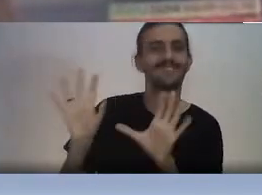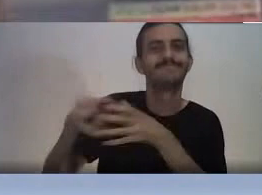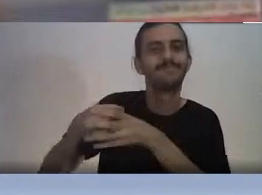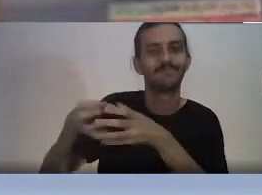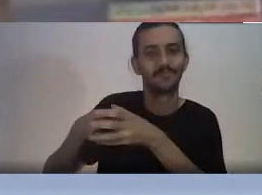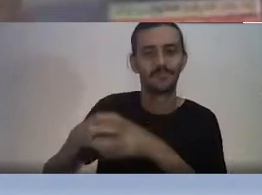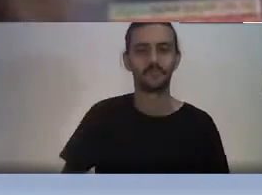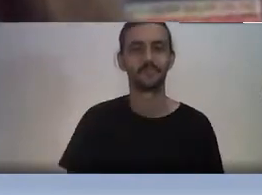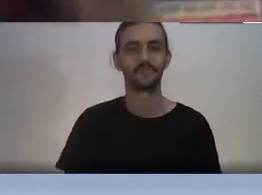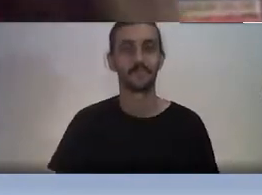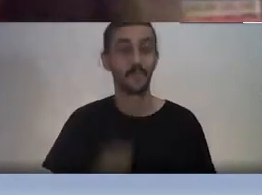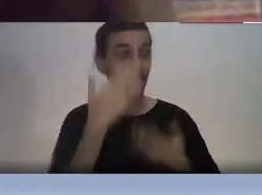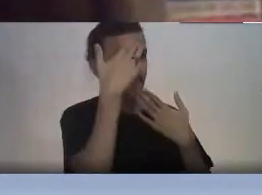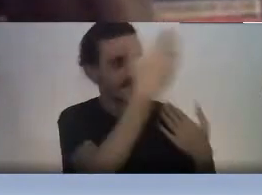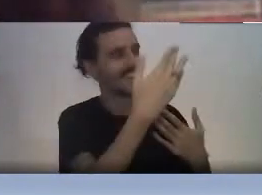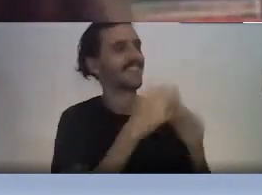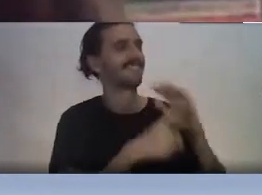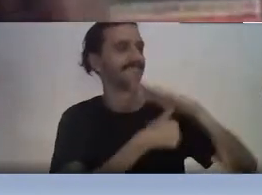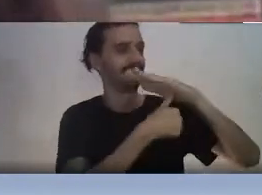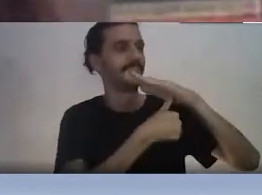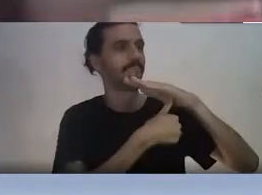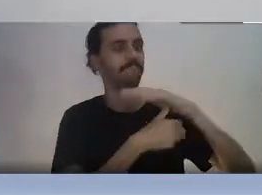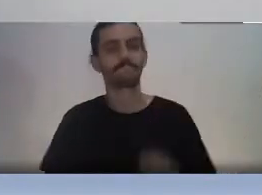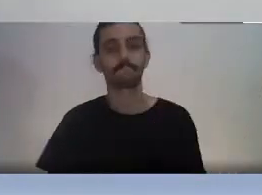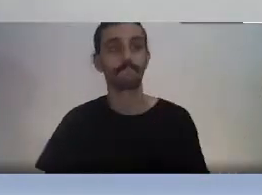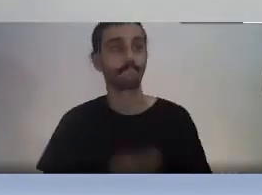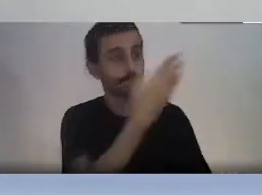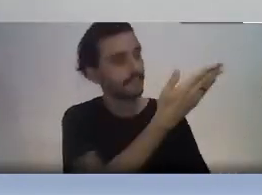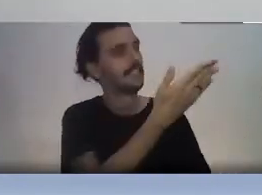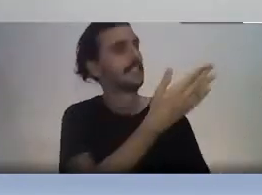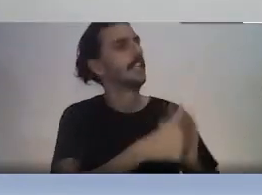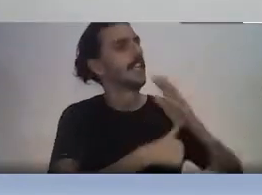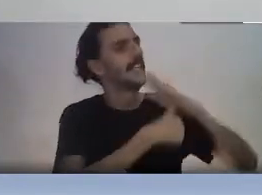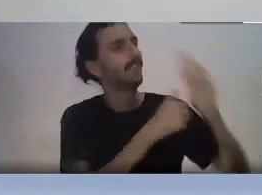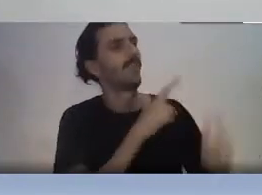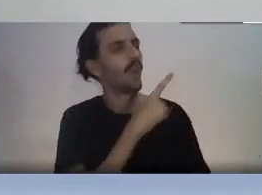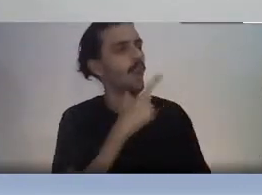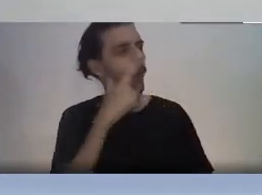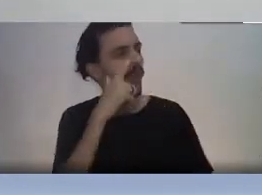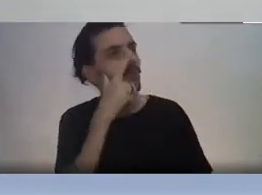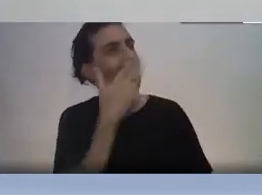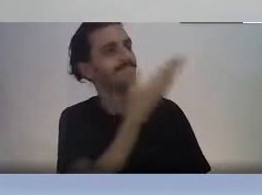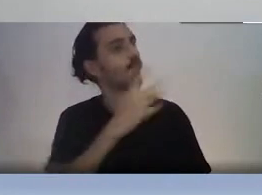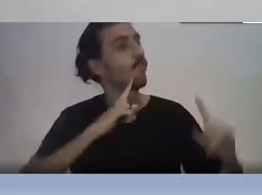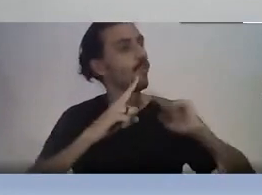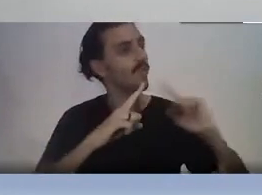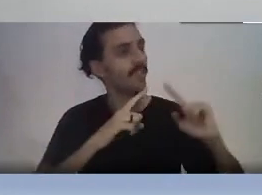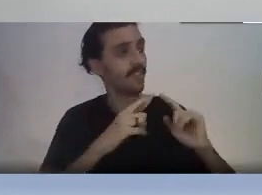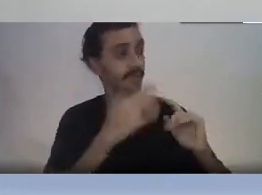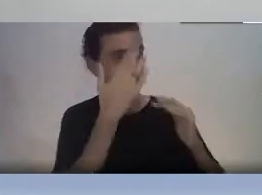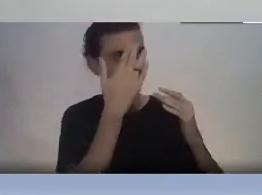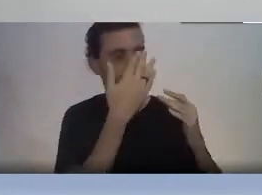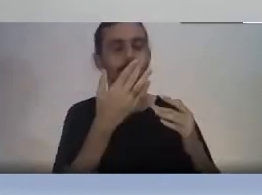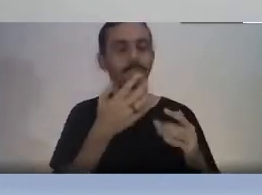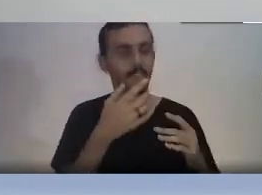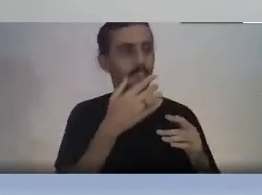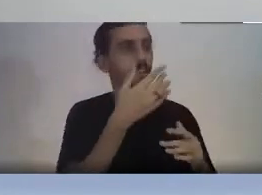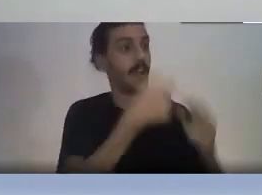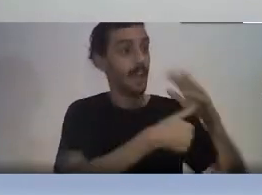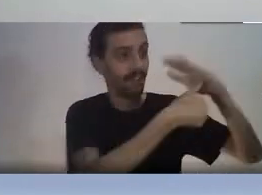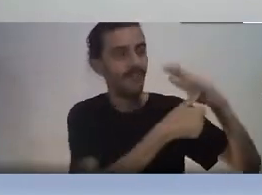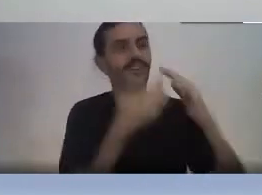reitora. Magnífica reitora Lúcia Pelanda, coordenadora do curso de Psicologia Maite Raya